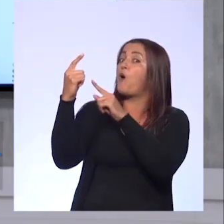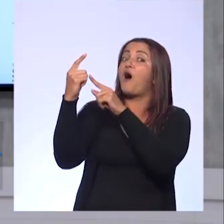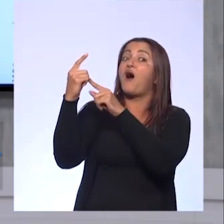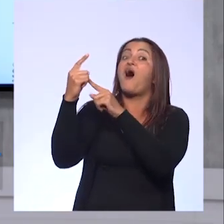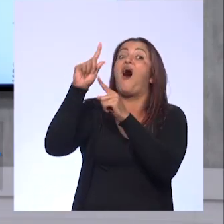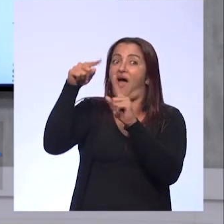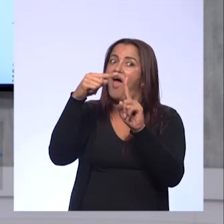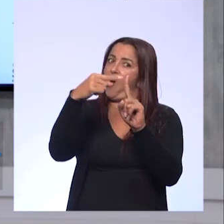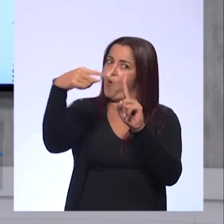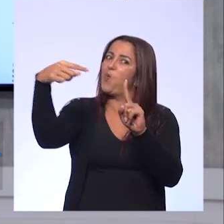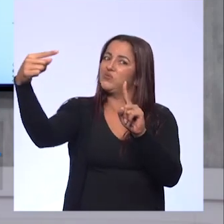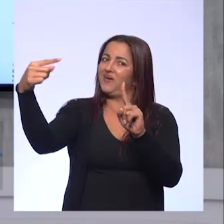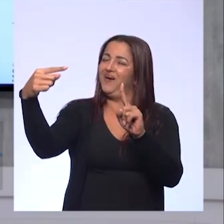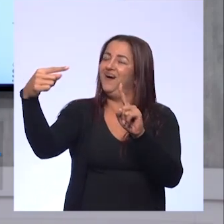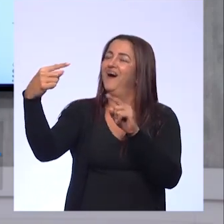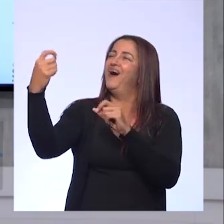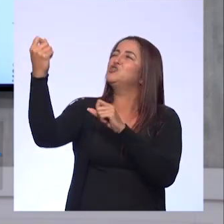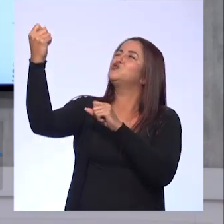então